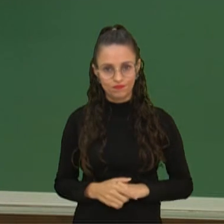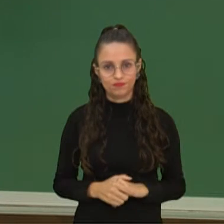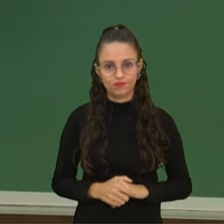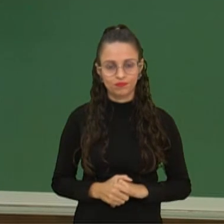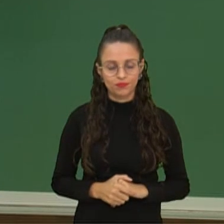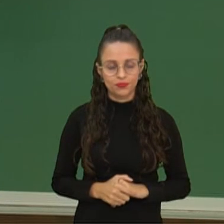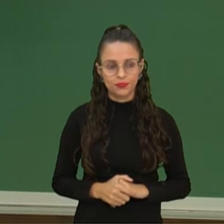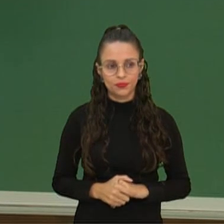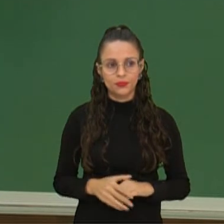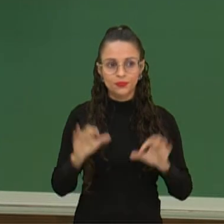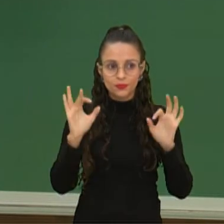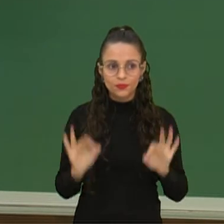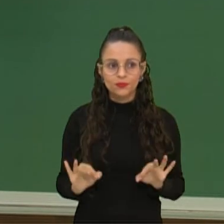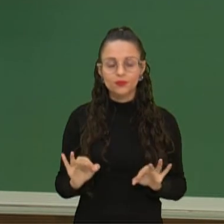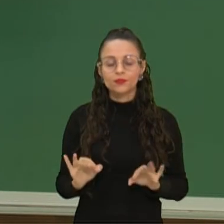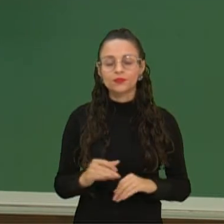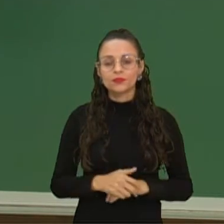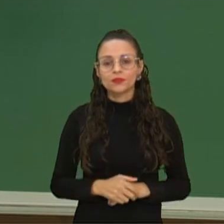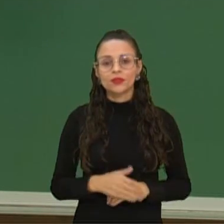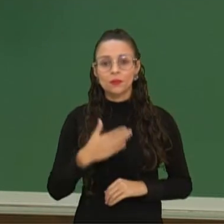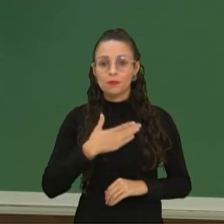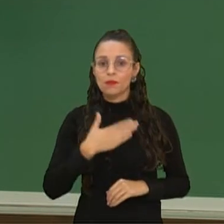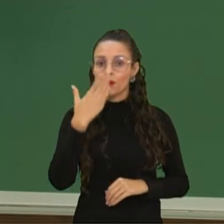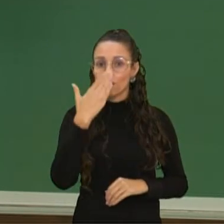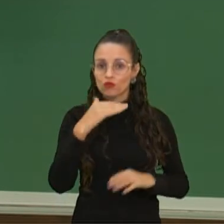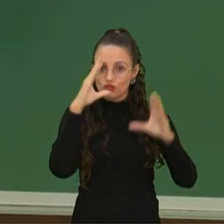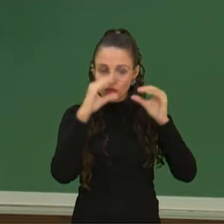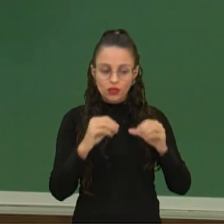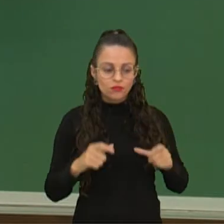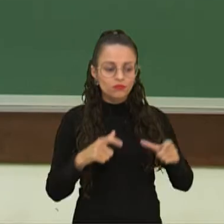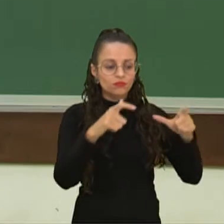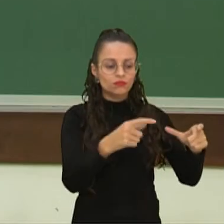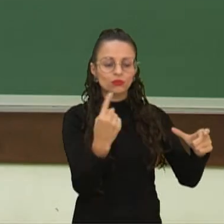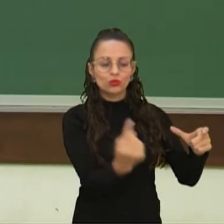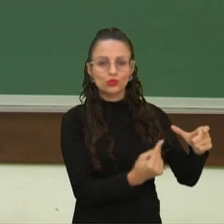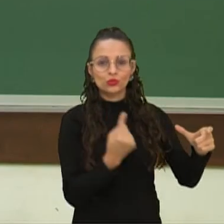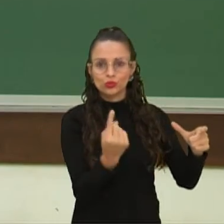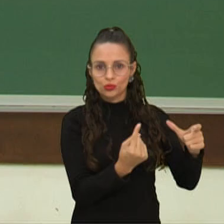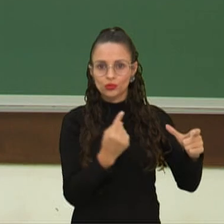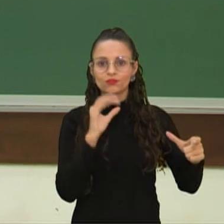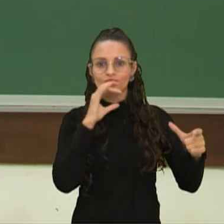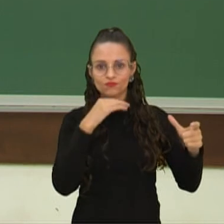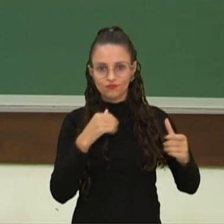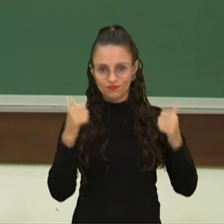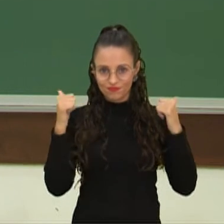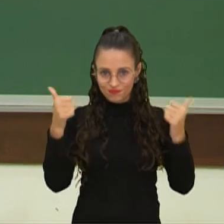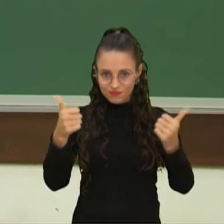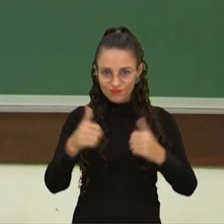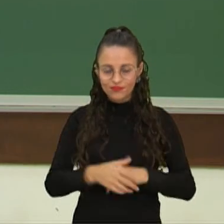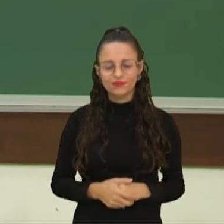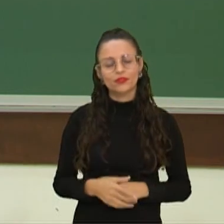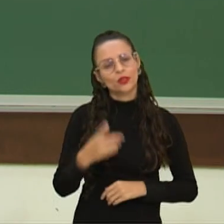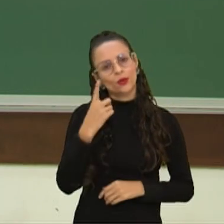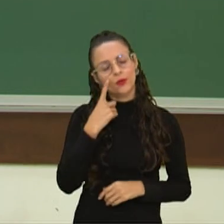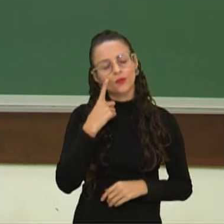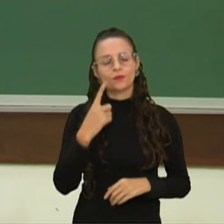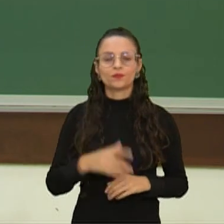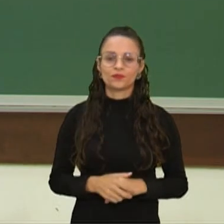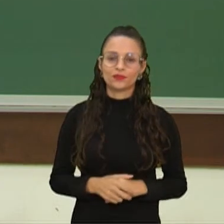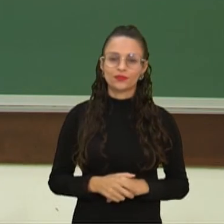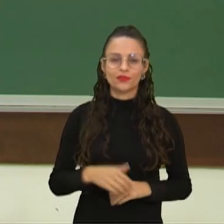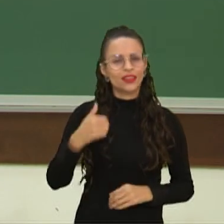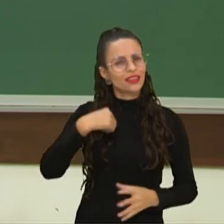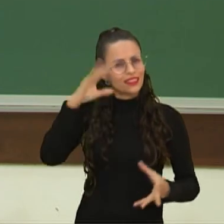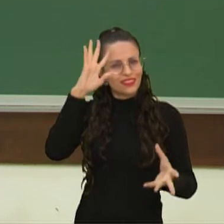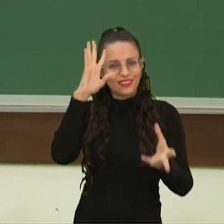certa aqui seria a letra B. O meu jantar é aquecido no micro-ondas. Ok? Beleza, gente? Então, olha só. Eu